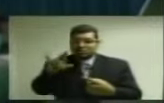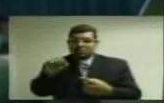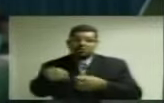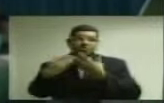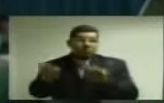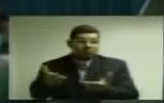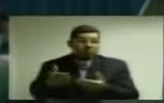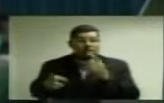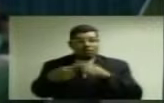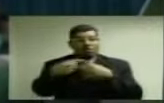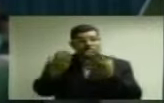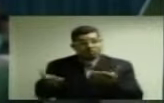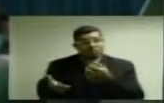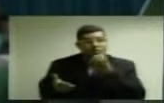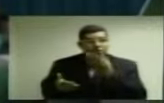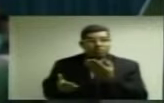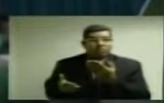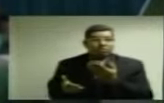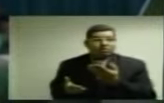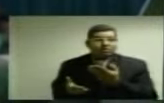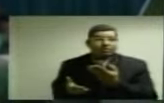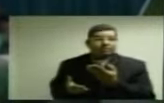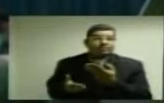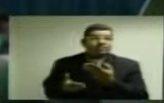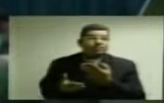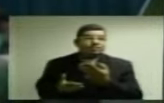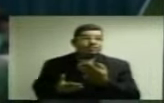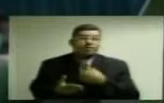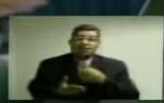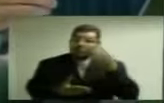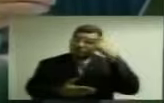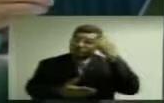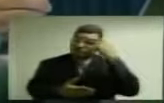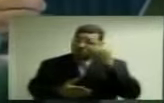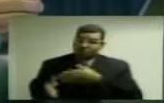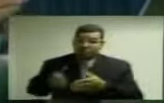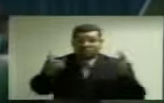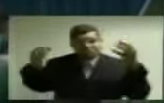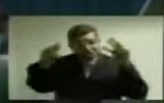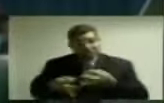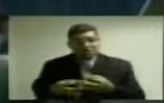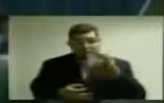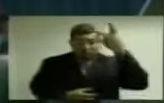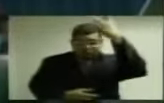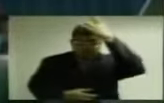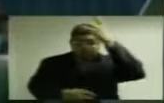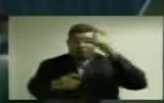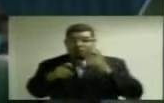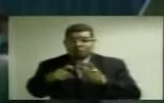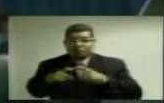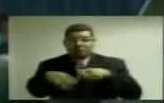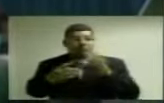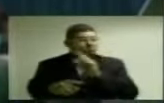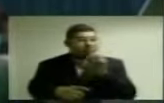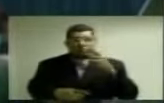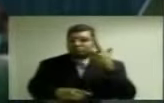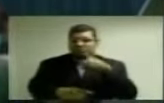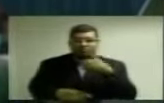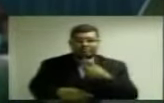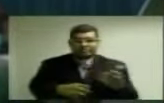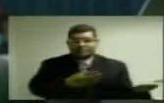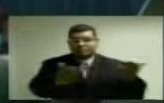Içá. Portanto, eu não penso que o caminho mais correto é culpar o médico. Não existe